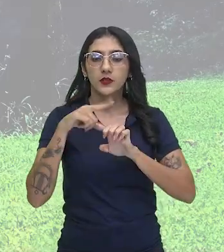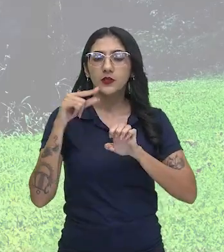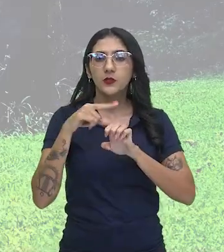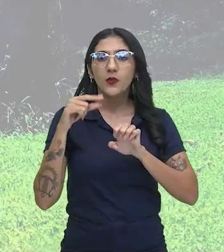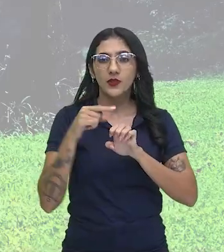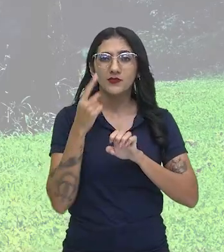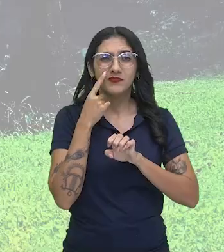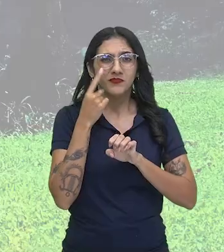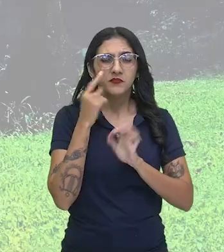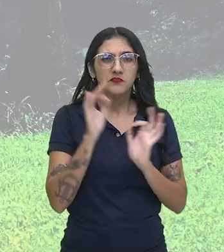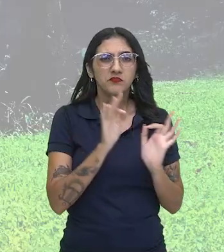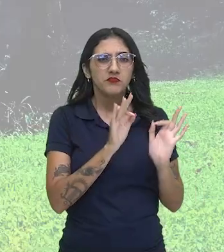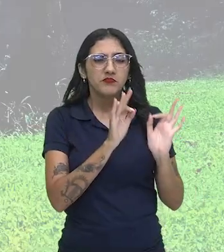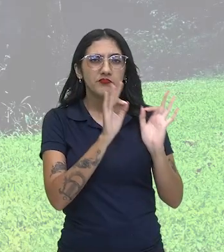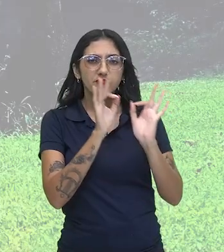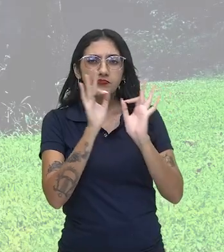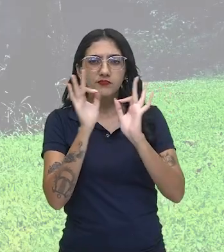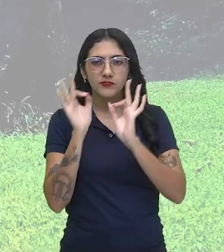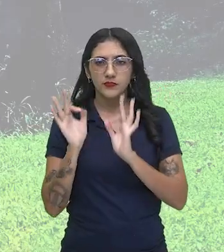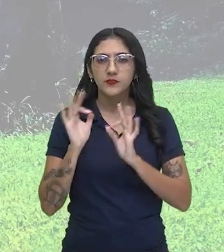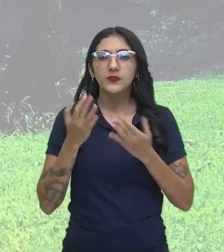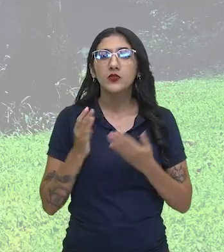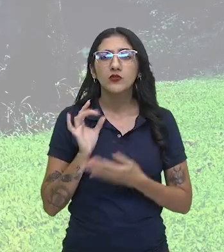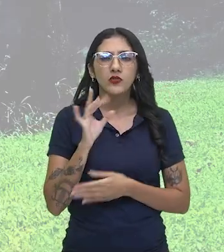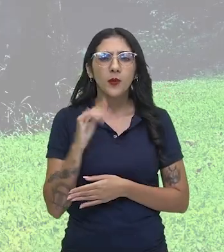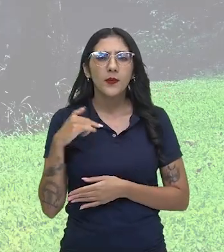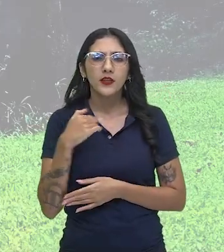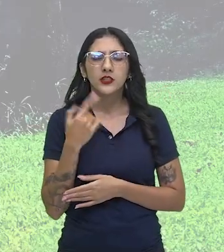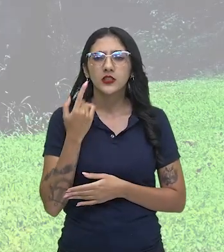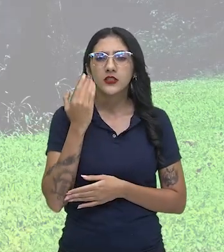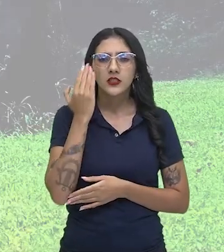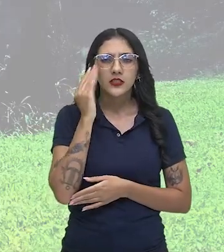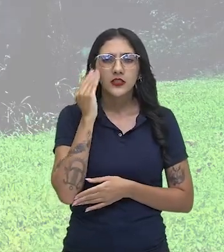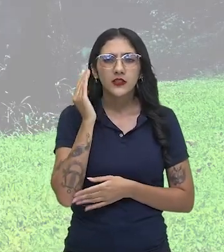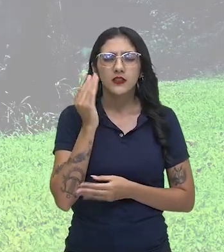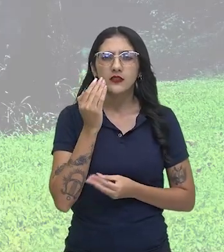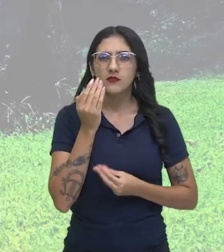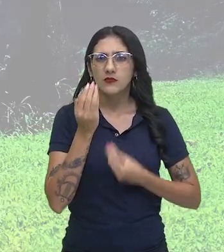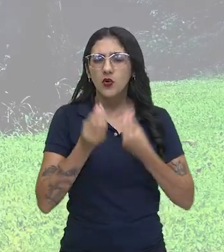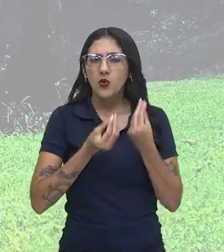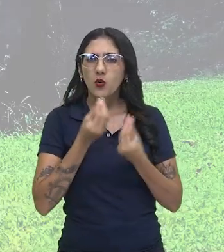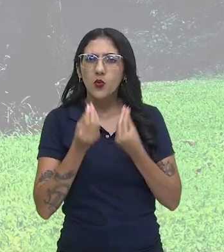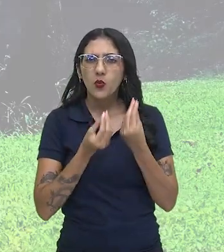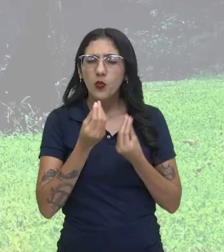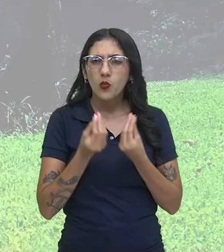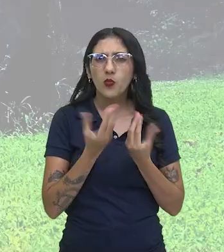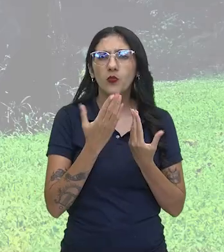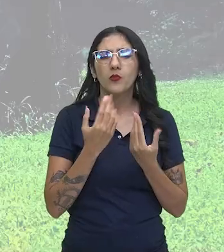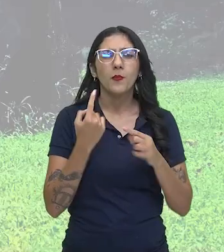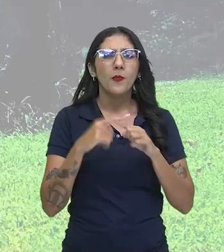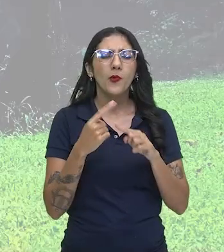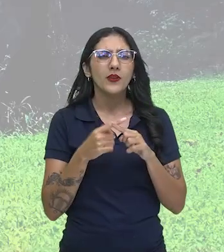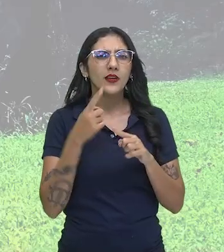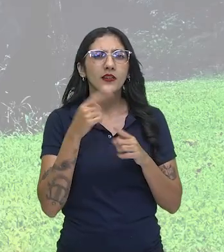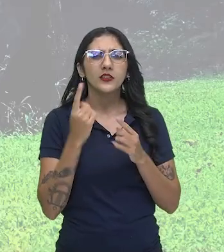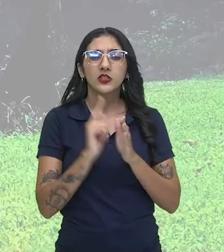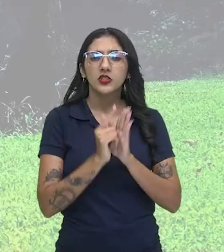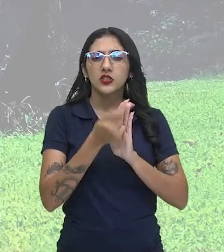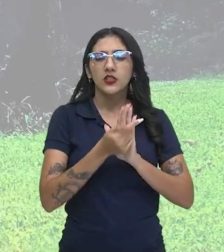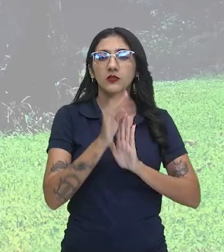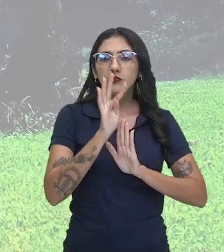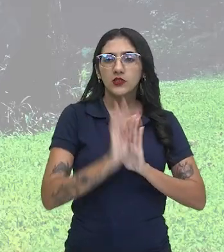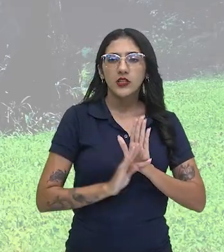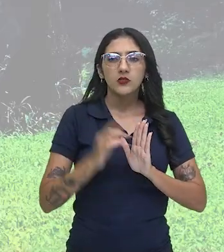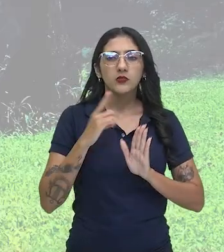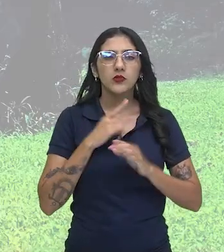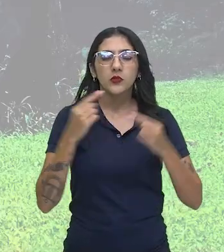processo desse documentário. Então, só para nós vermos como que foi montado aí, por que esse gênero textual tem a ver quando a